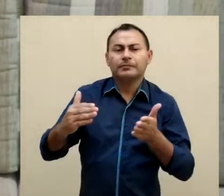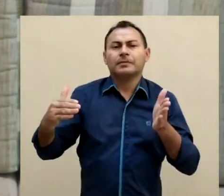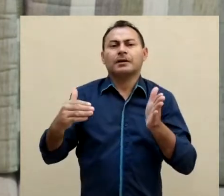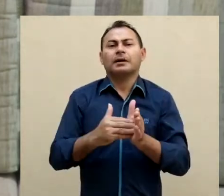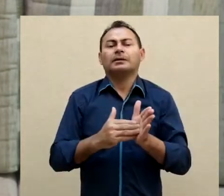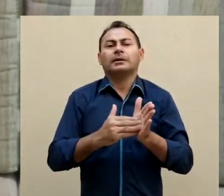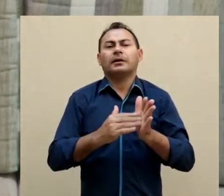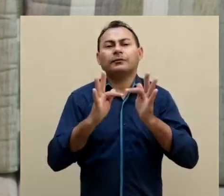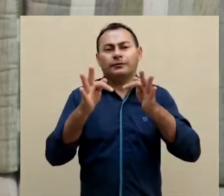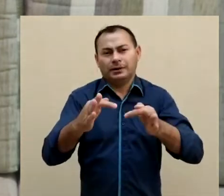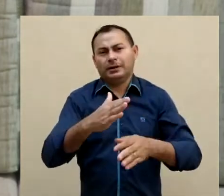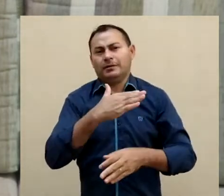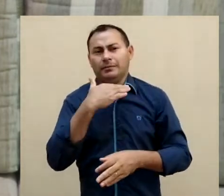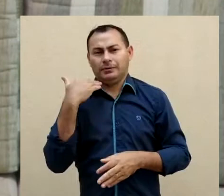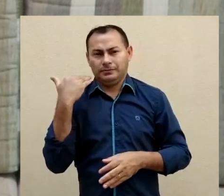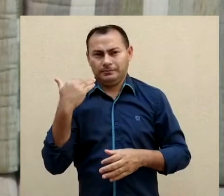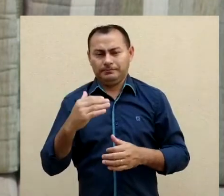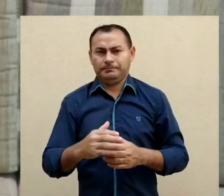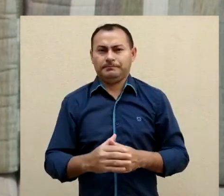início até o fim.